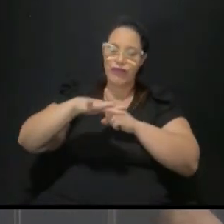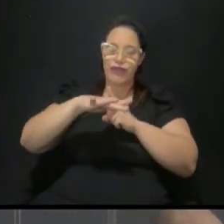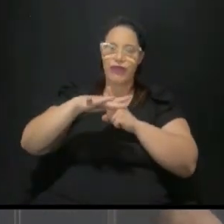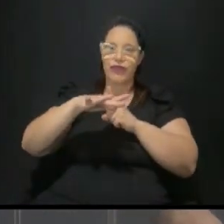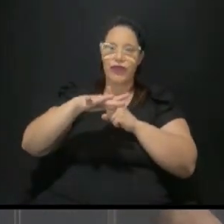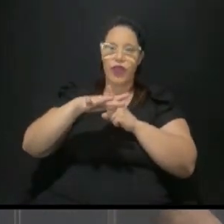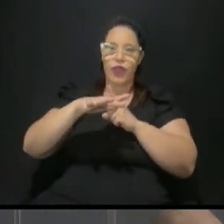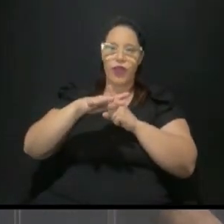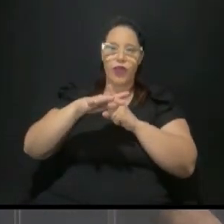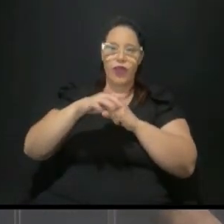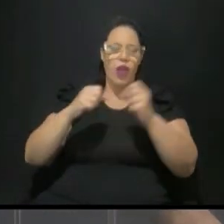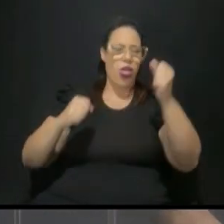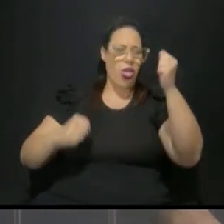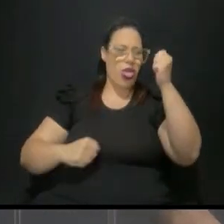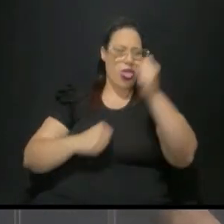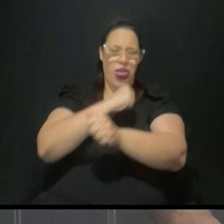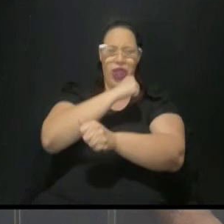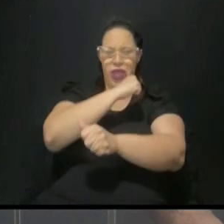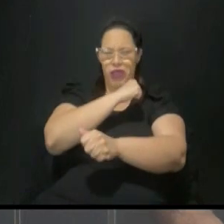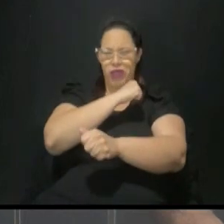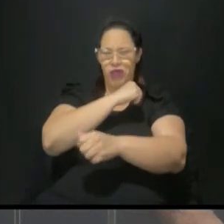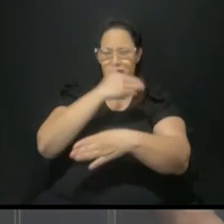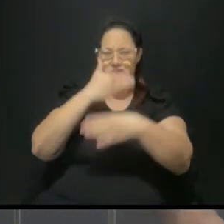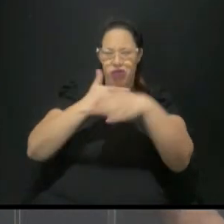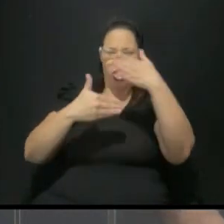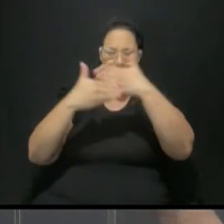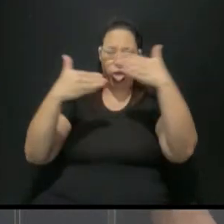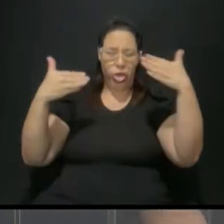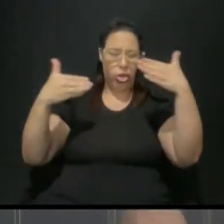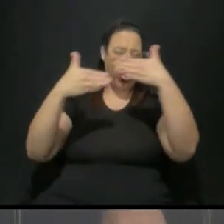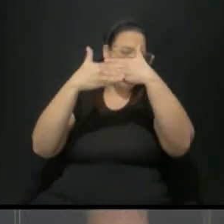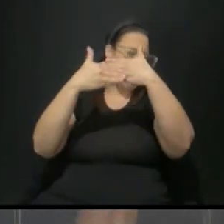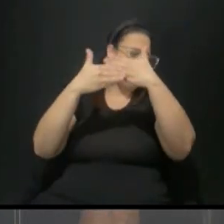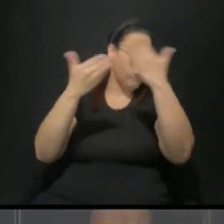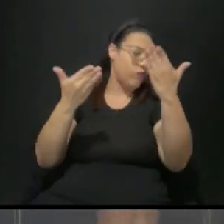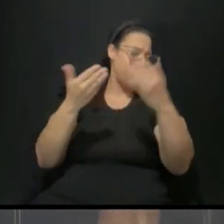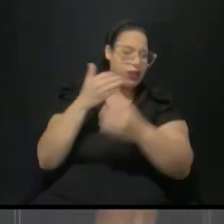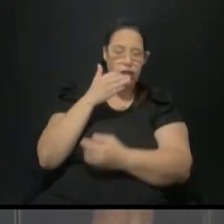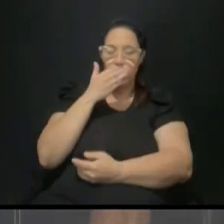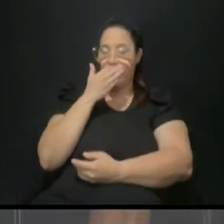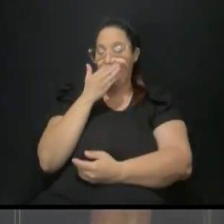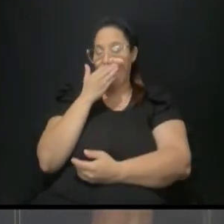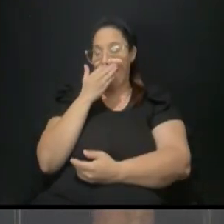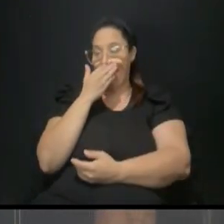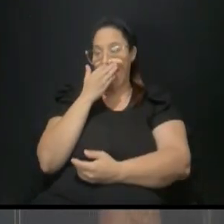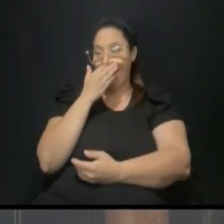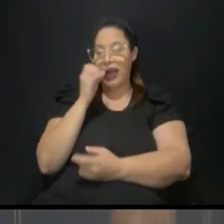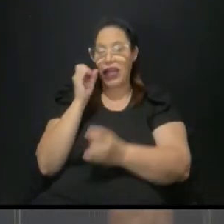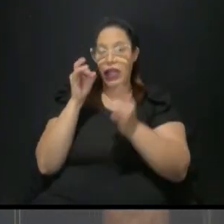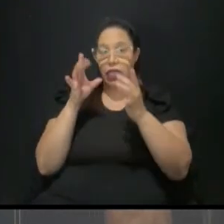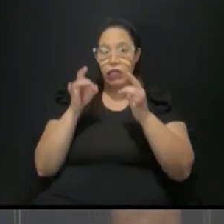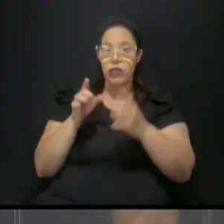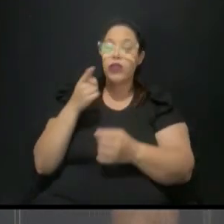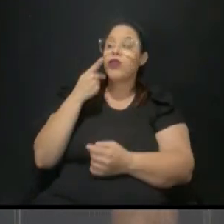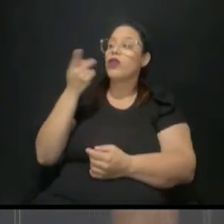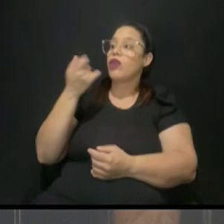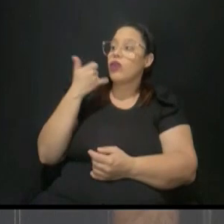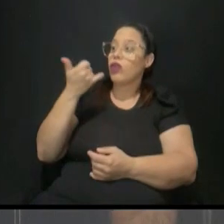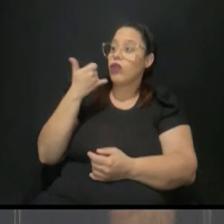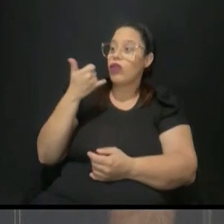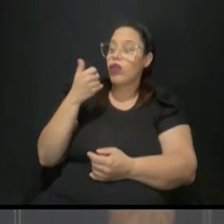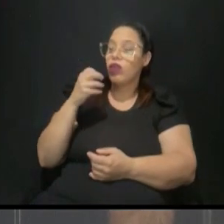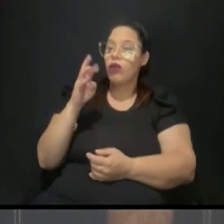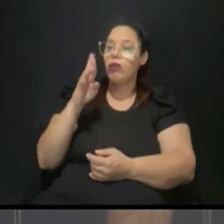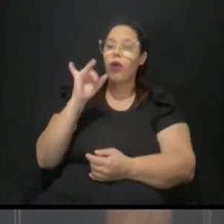barreiras atitudinais, com as barreiras arquitetônicas. E, em especial, como você disse, o Bolsa Atleta é